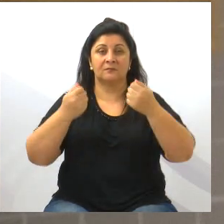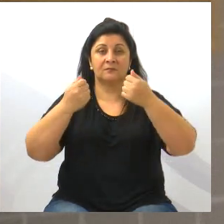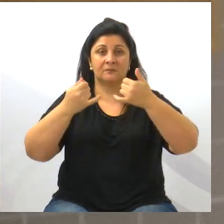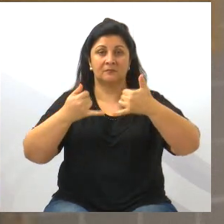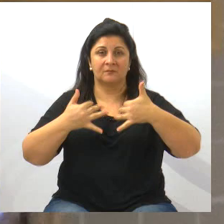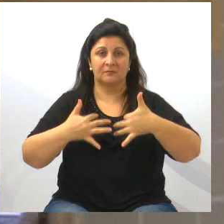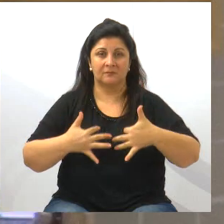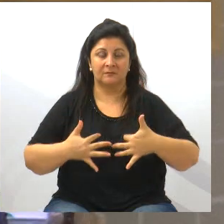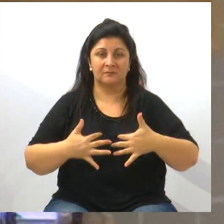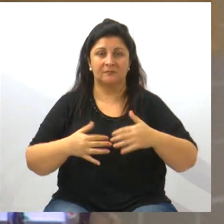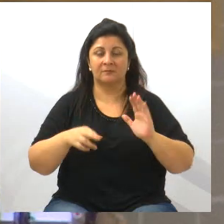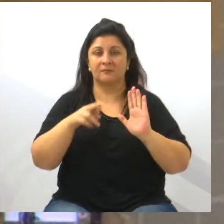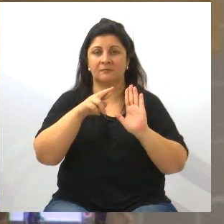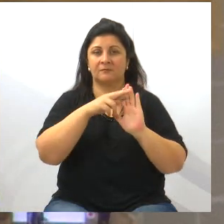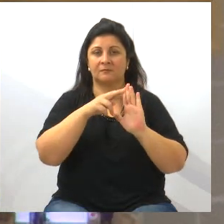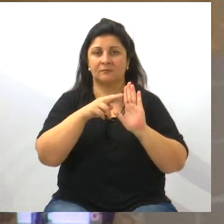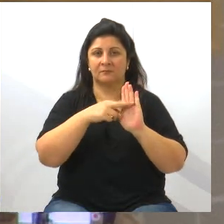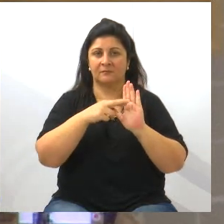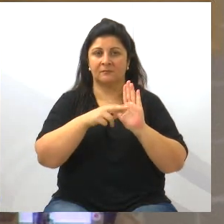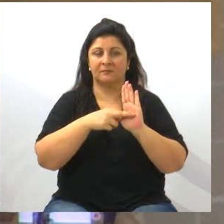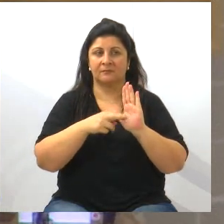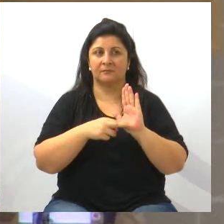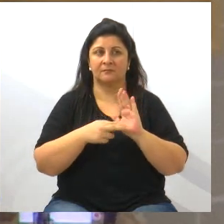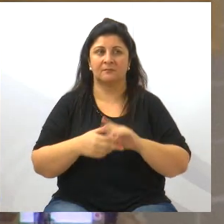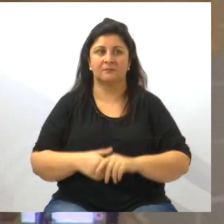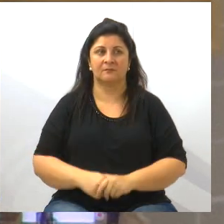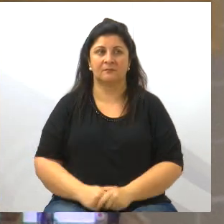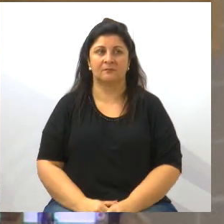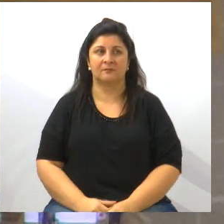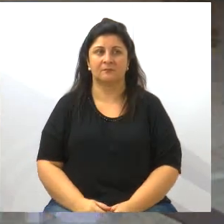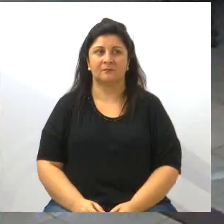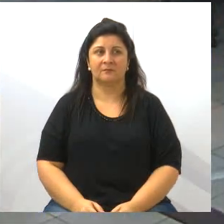dos principais tópicos a ele vinculados.